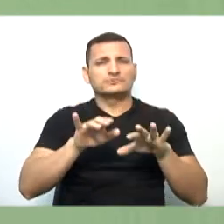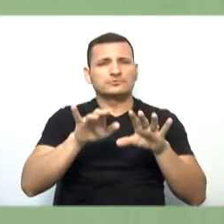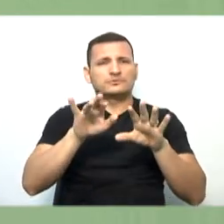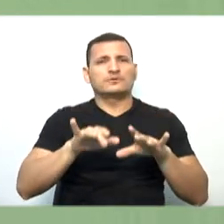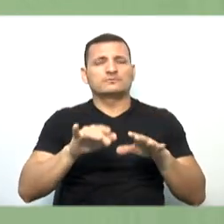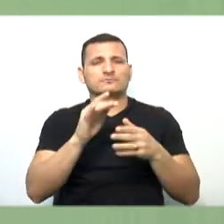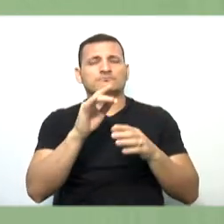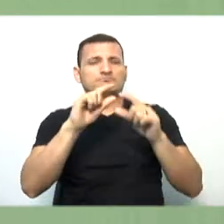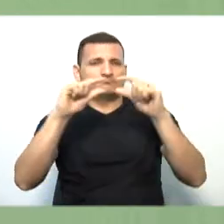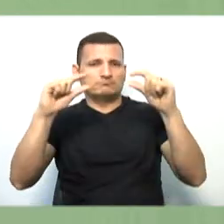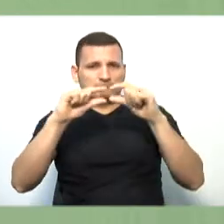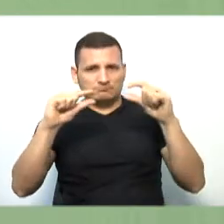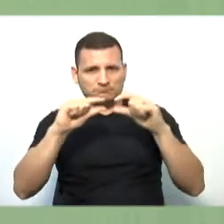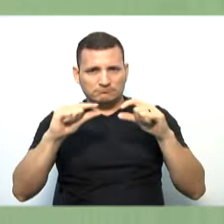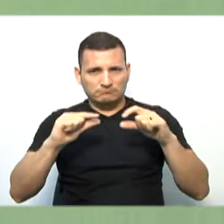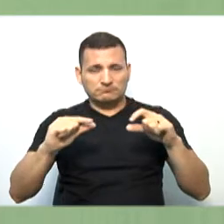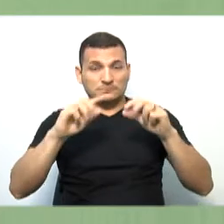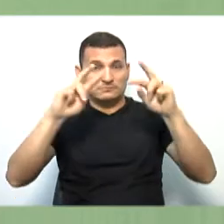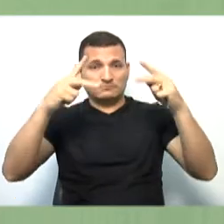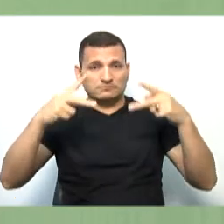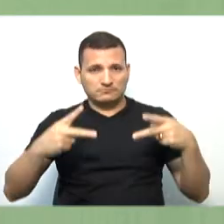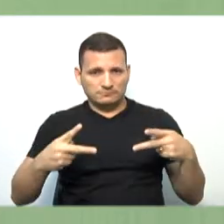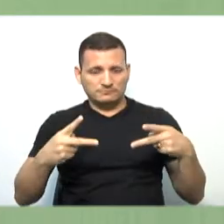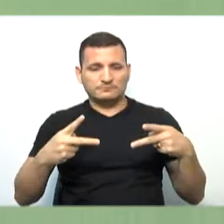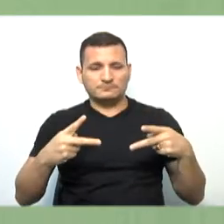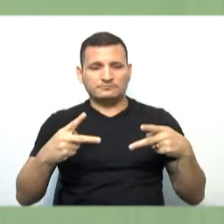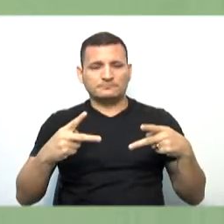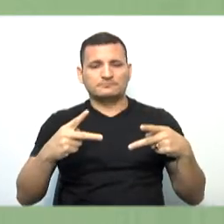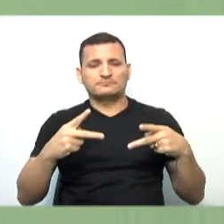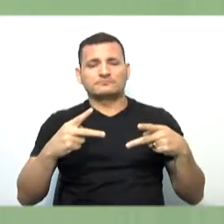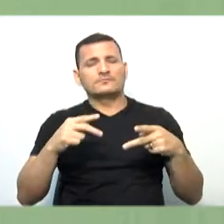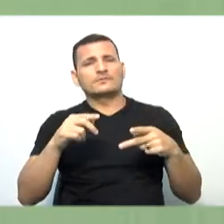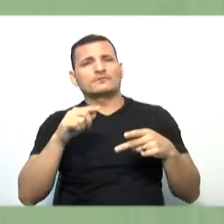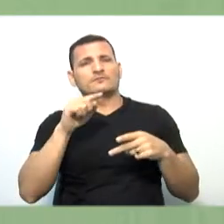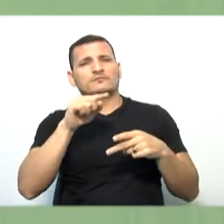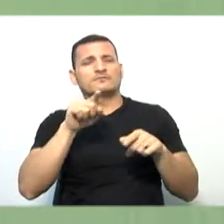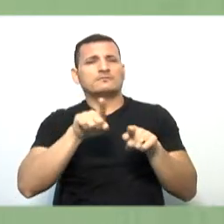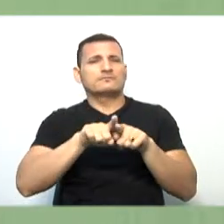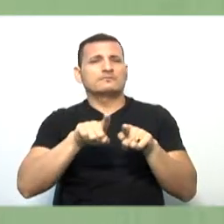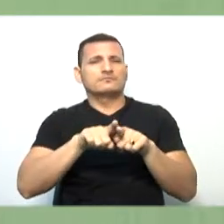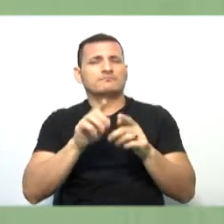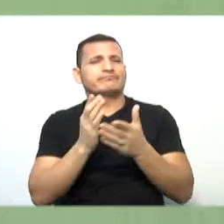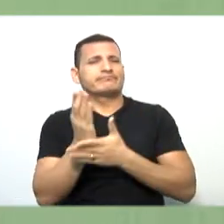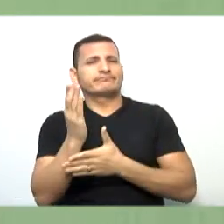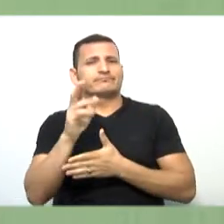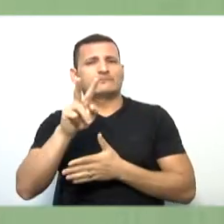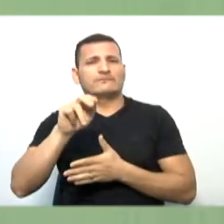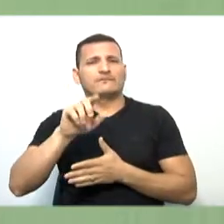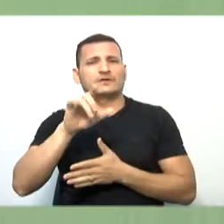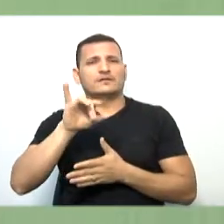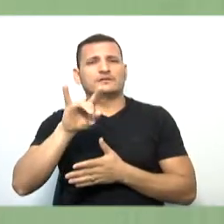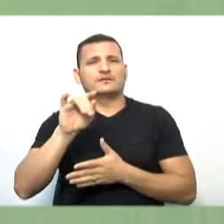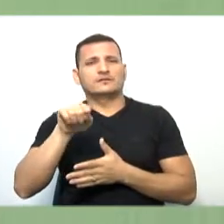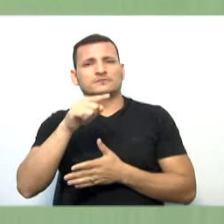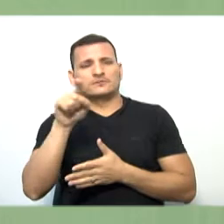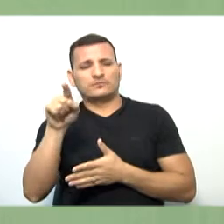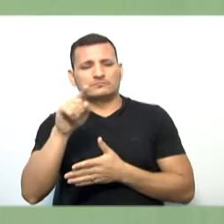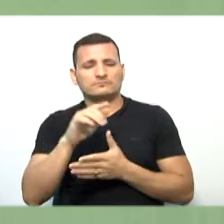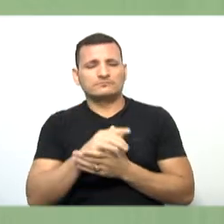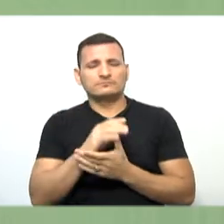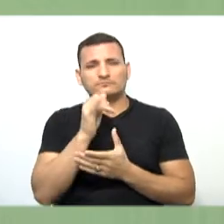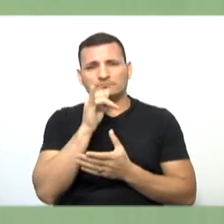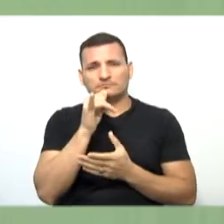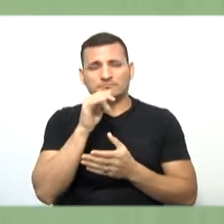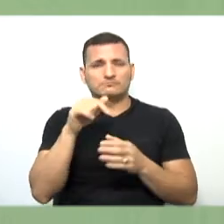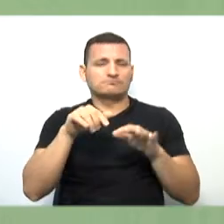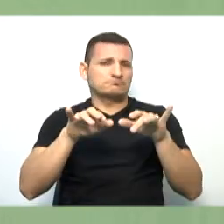em um formulário feito em HTML e proceder à validação desses dados, quando eu estou fazendo, por exemplo,